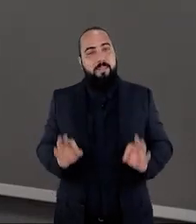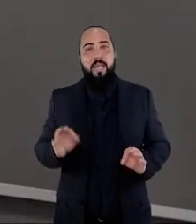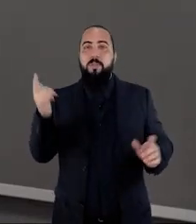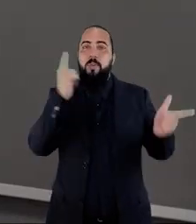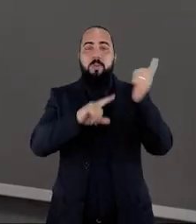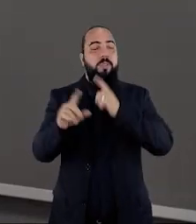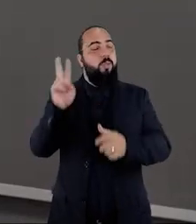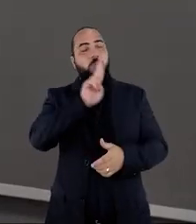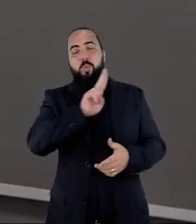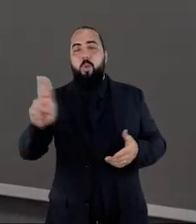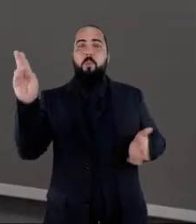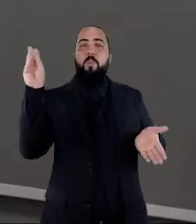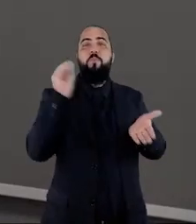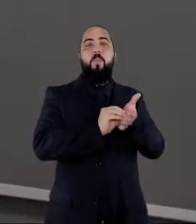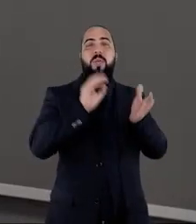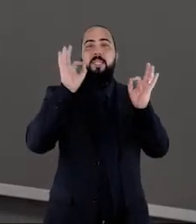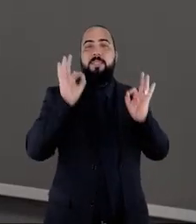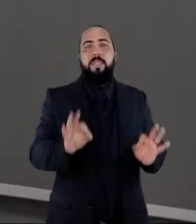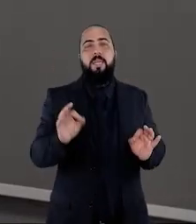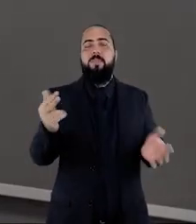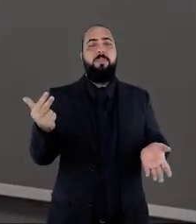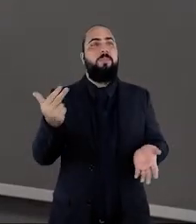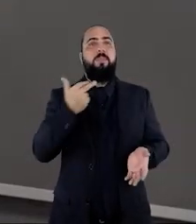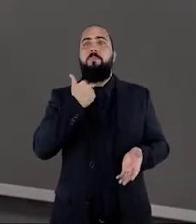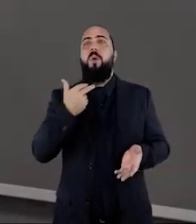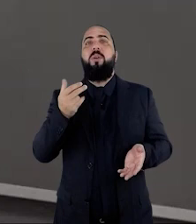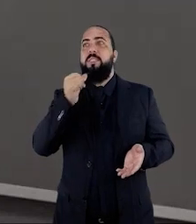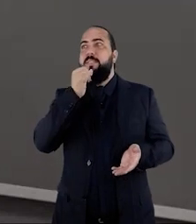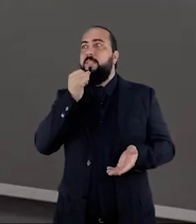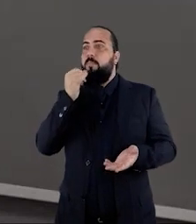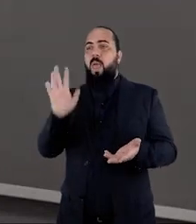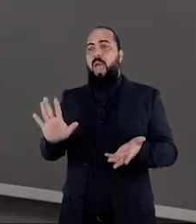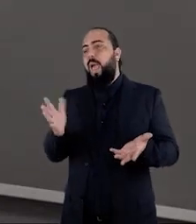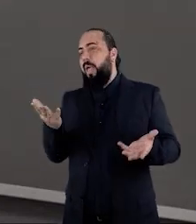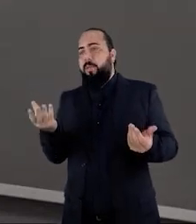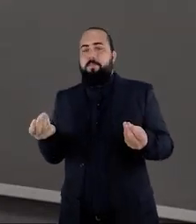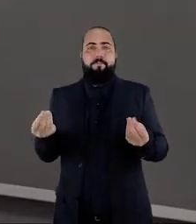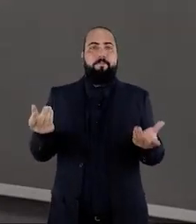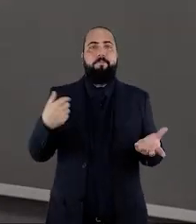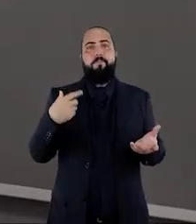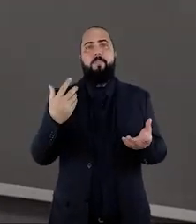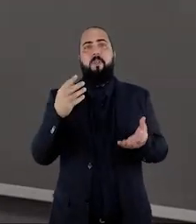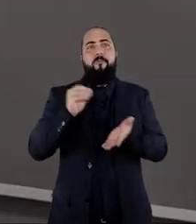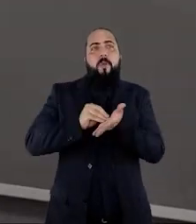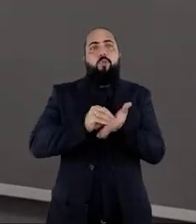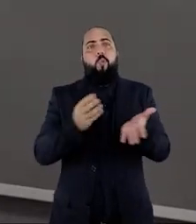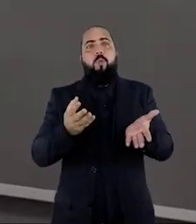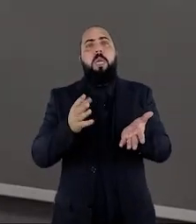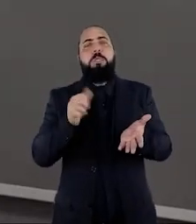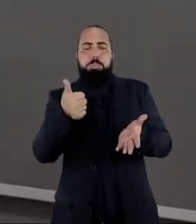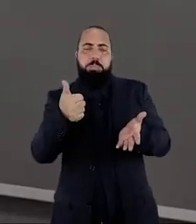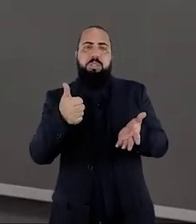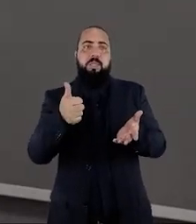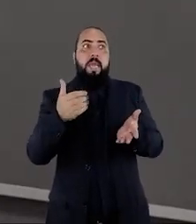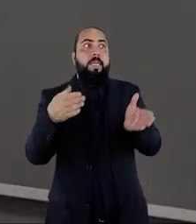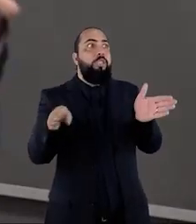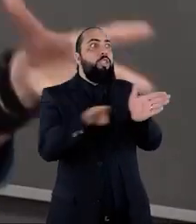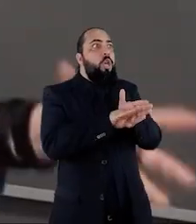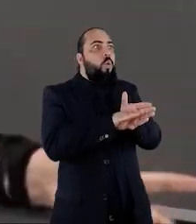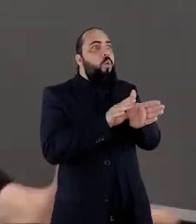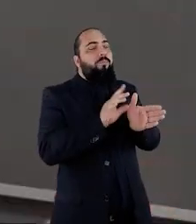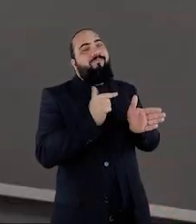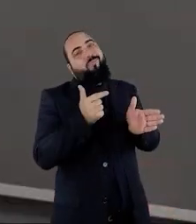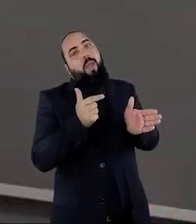As conquistas devem ser iluminadas, porque a gente não pode, ao dizer que, olha, foi incompleta, foi.